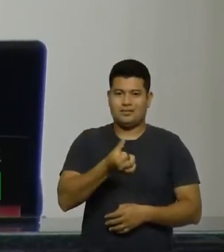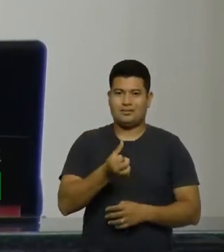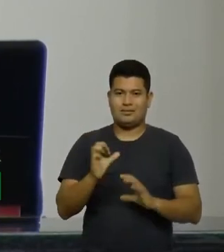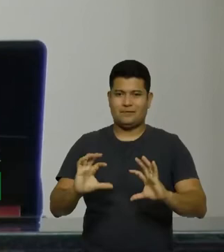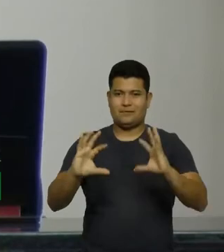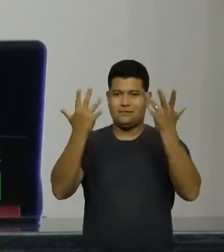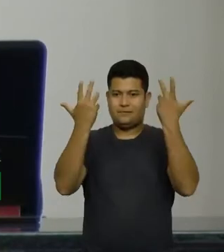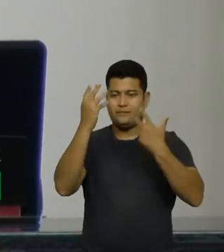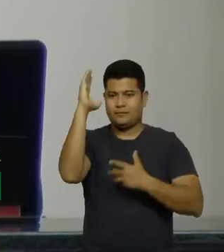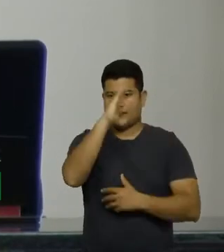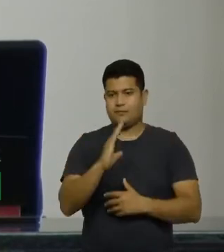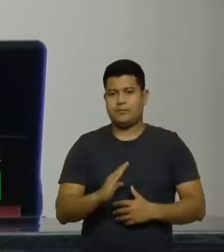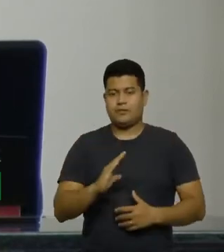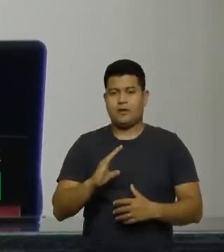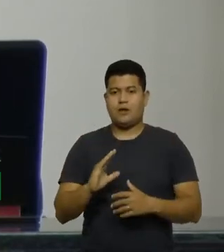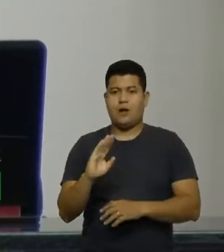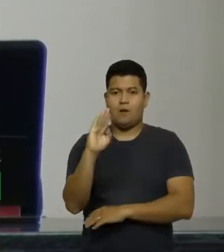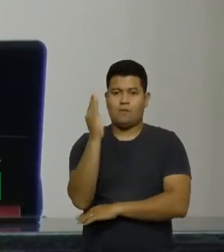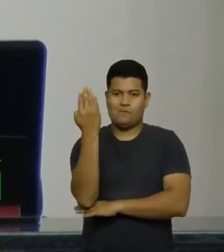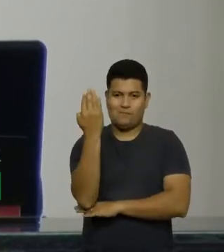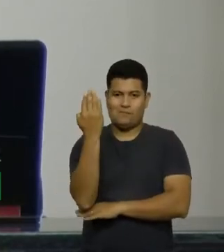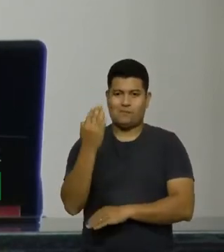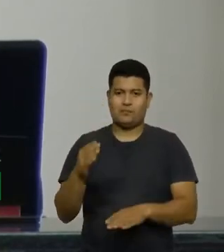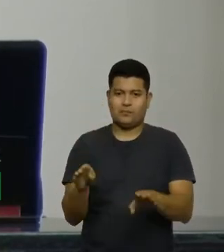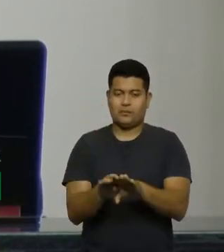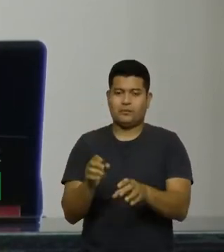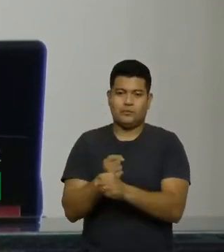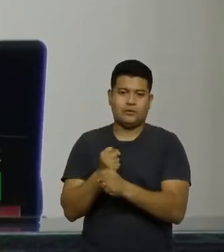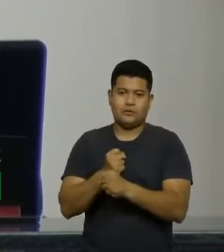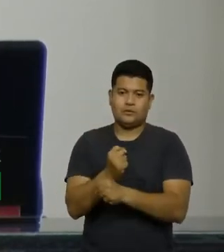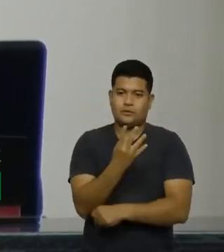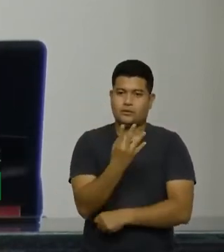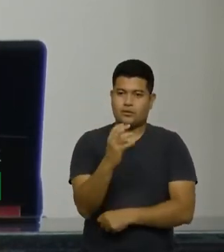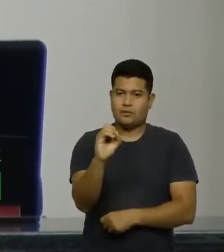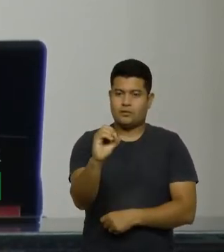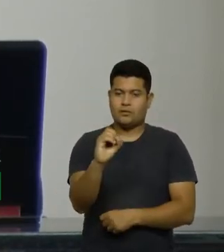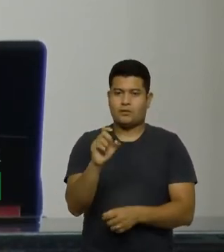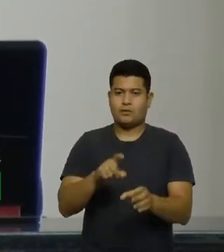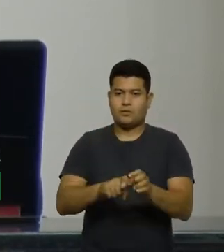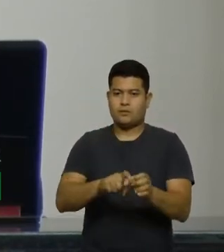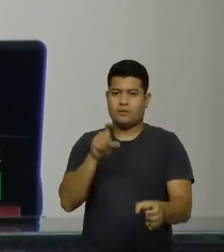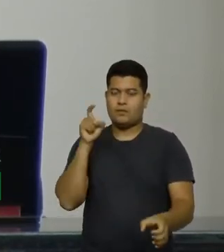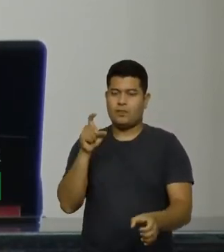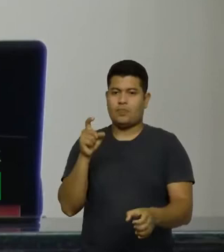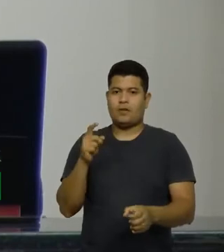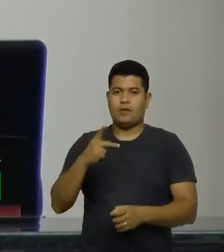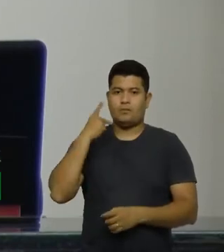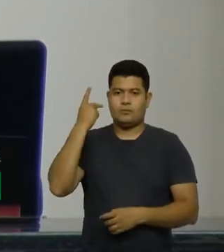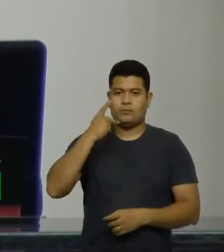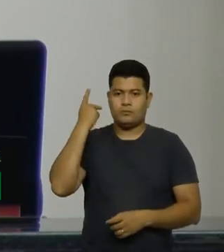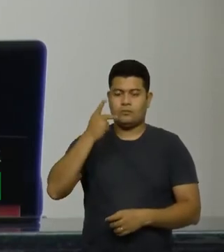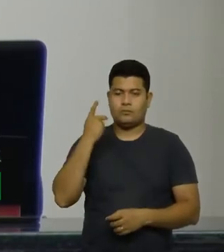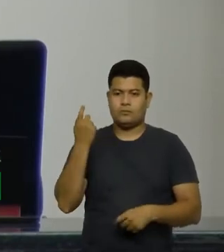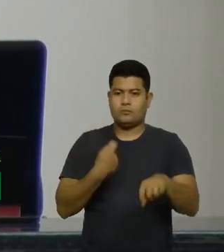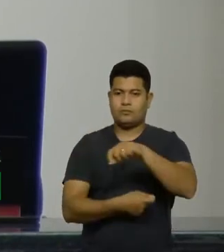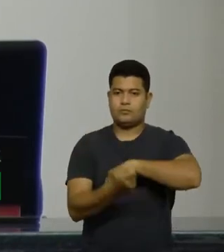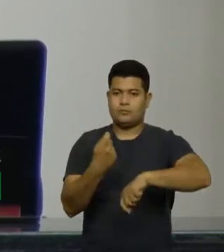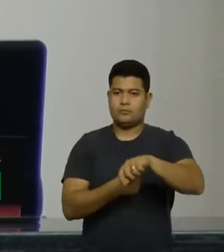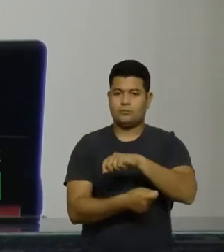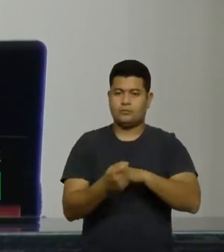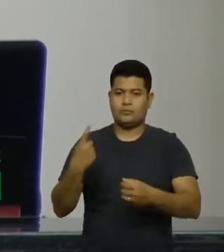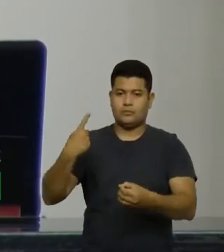da Madeira e os 40 anos de emancipação político-administrativa